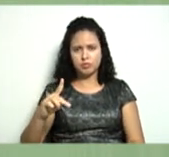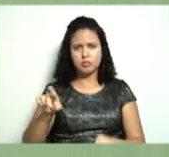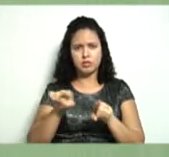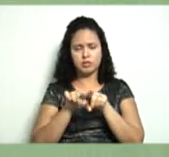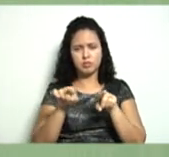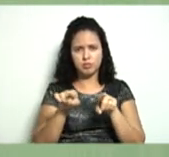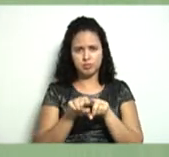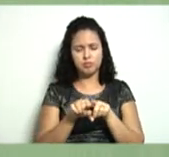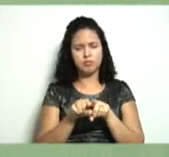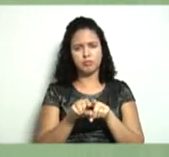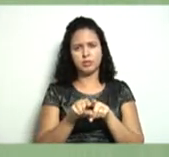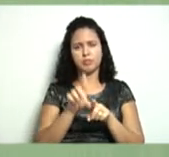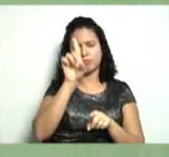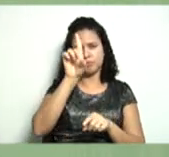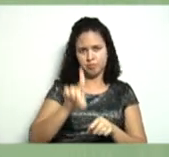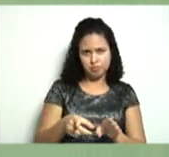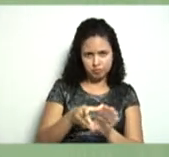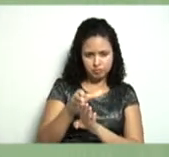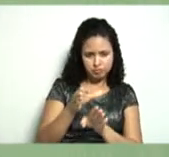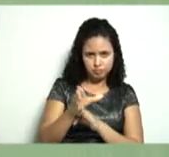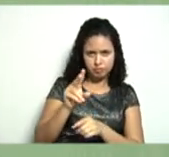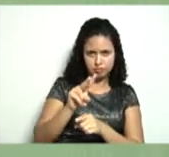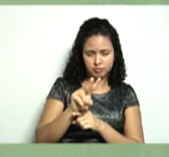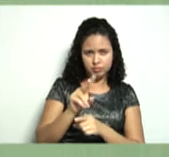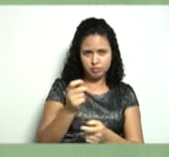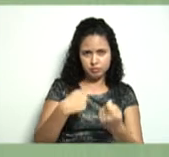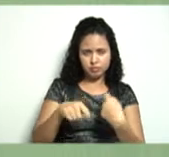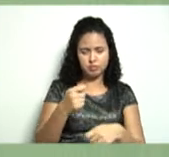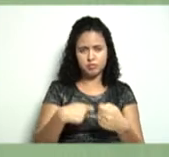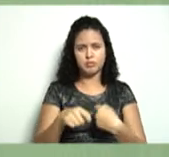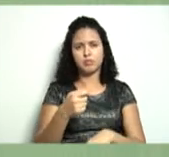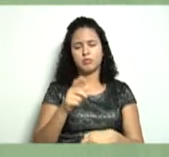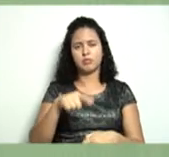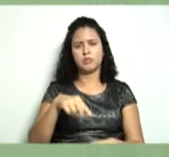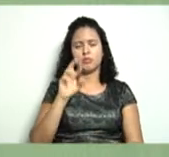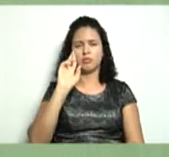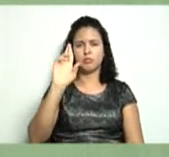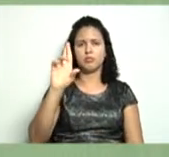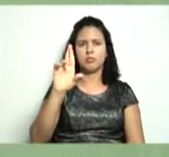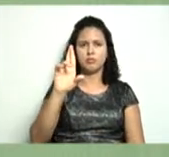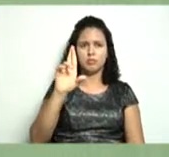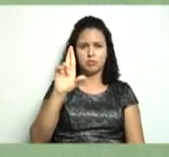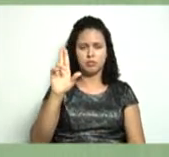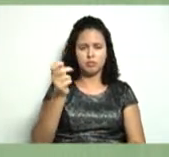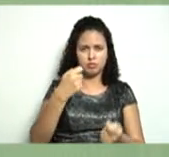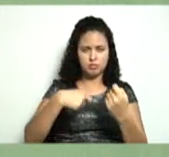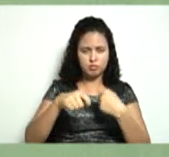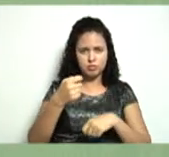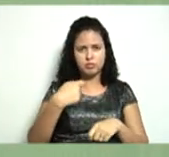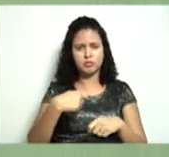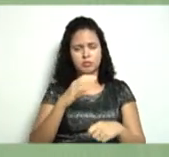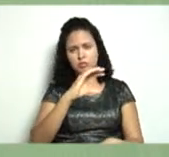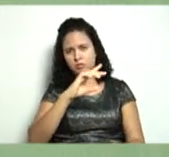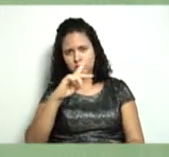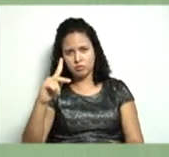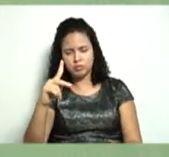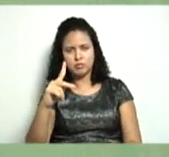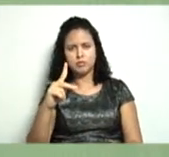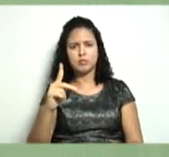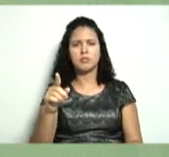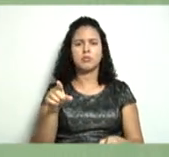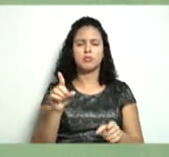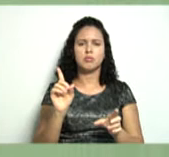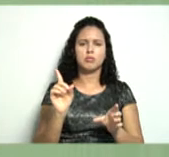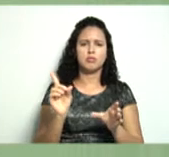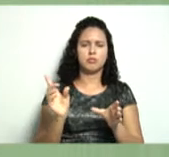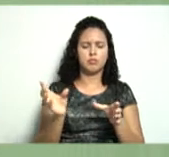temos ainda a diretoria ou conselho de administração, que é o órgão responsável pela administração da cooperativa,